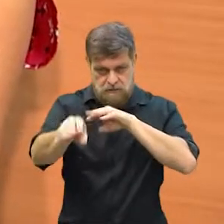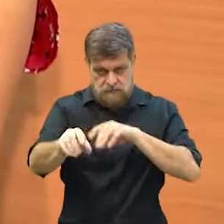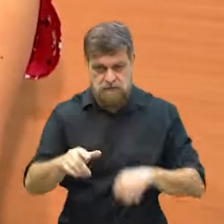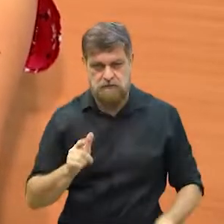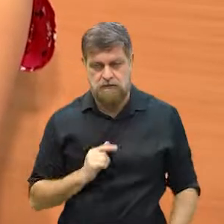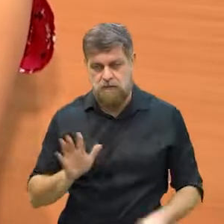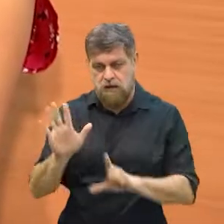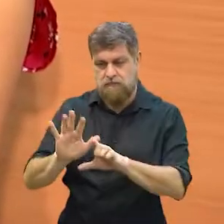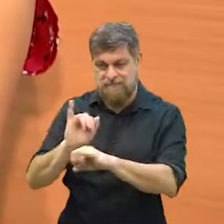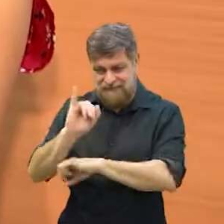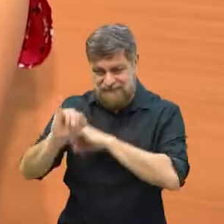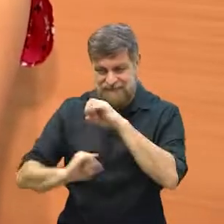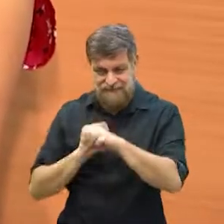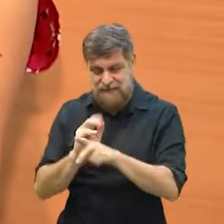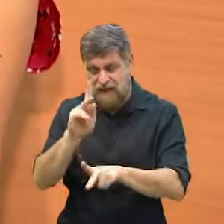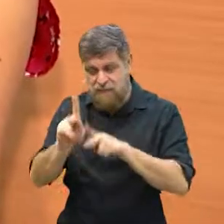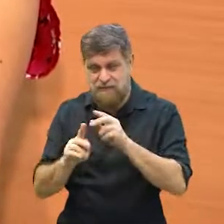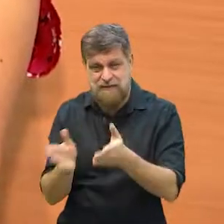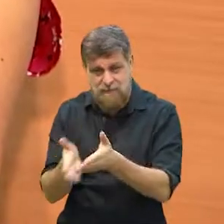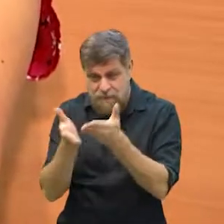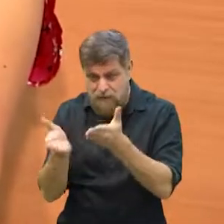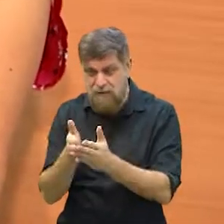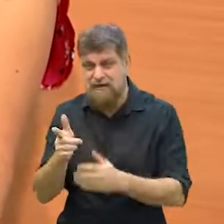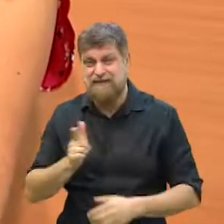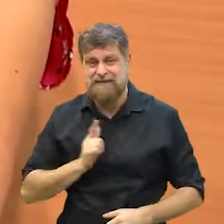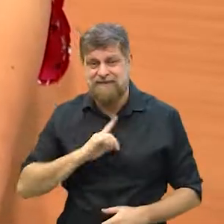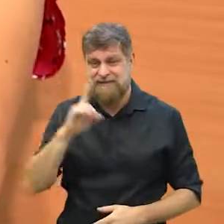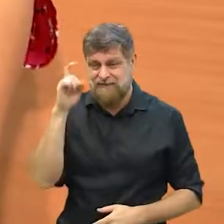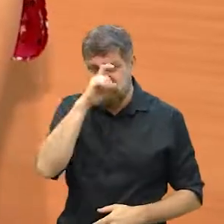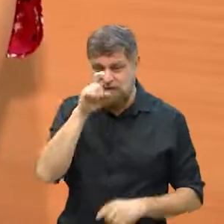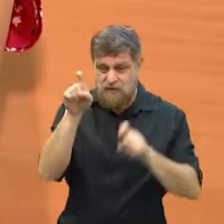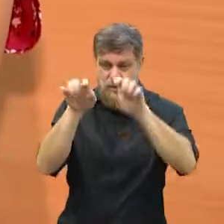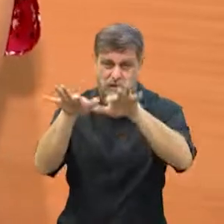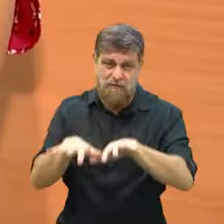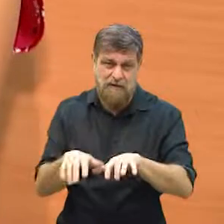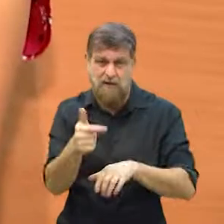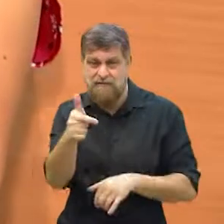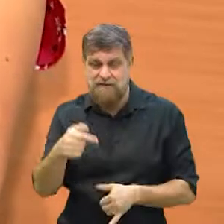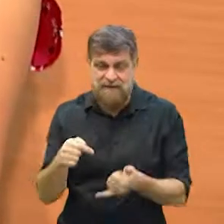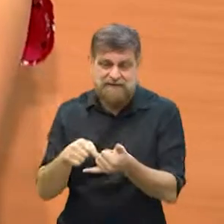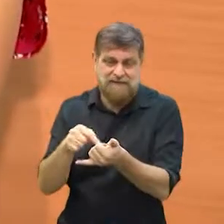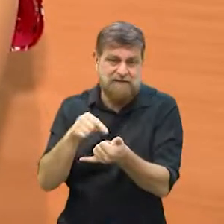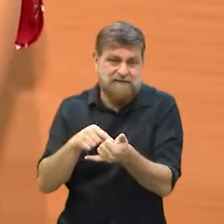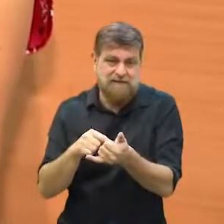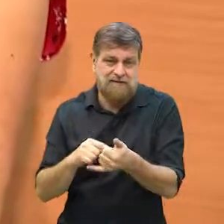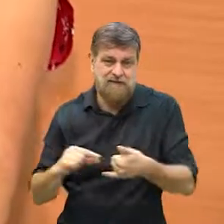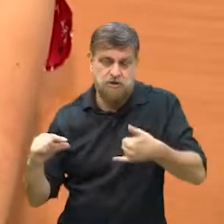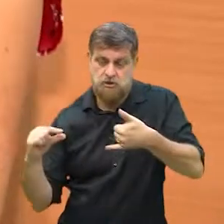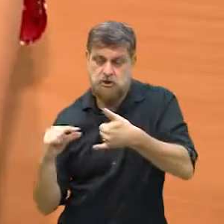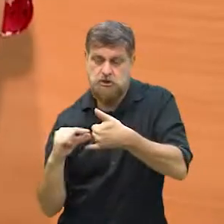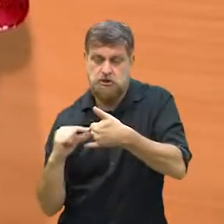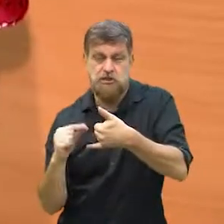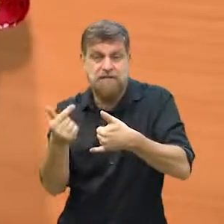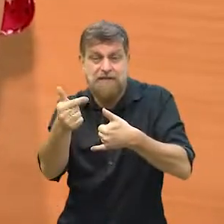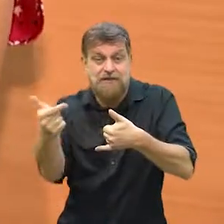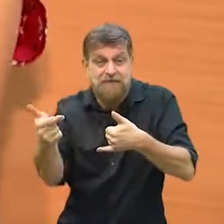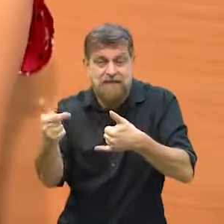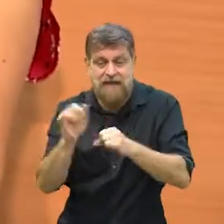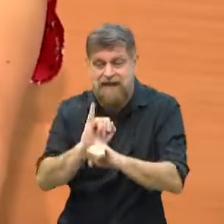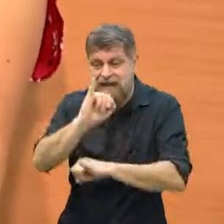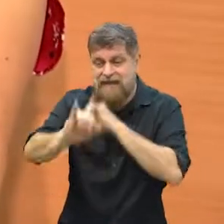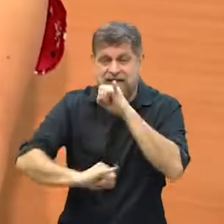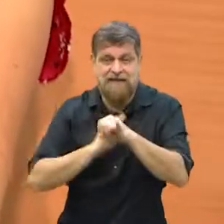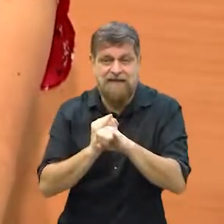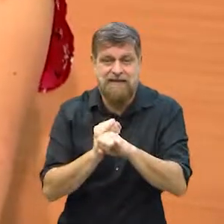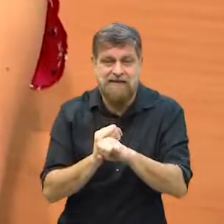mesmo no momento que estava só remoto, a gente sabe que a população mais pobre tem dificuldade, às vezes não tem computador, tem um celular na casa, não tem um chip, não tem acesso à internet.